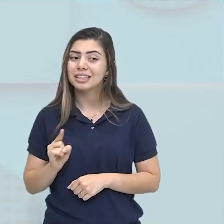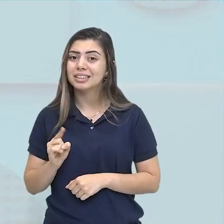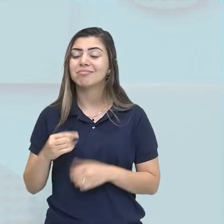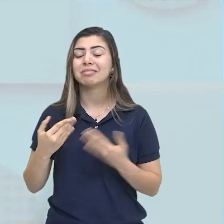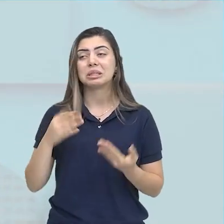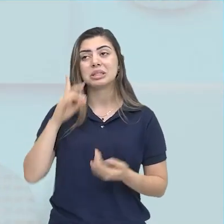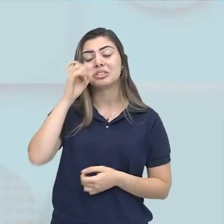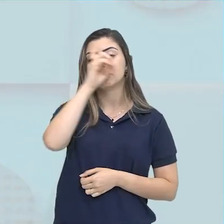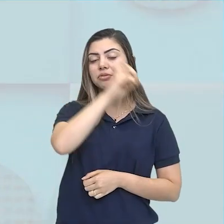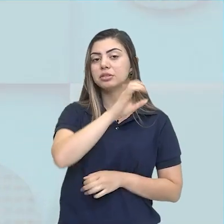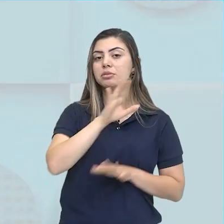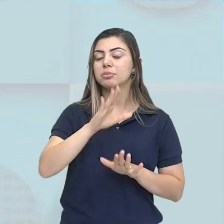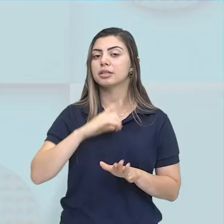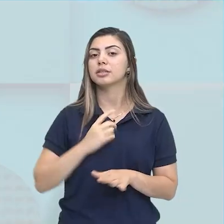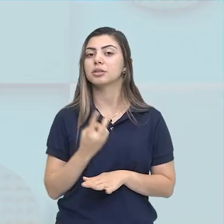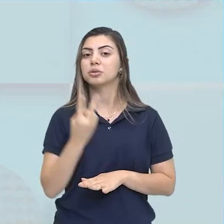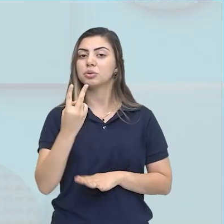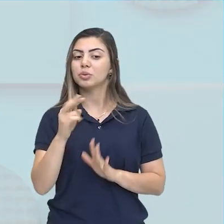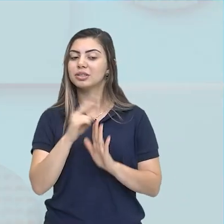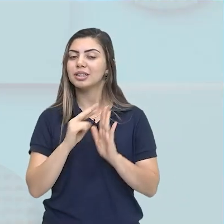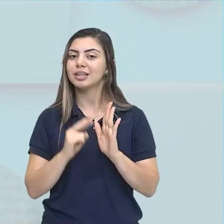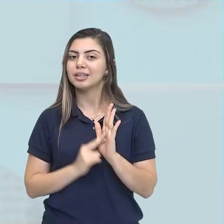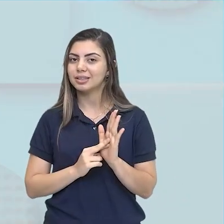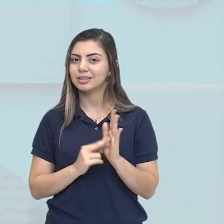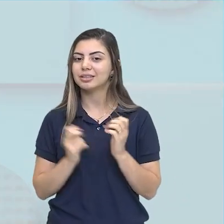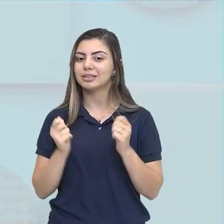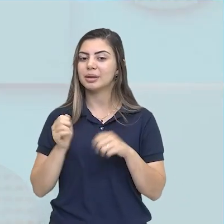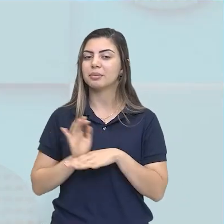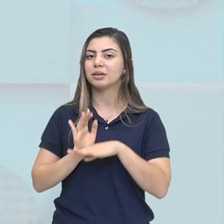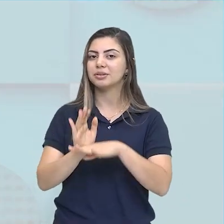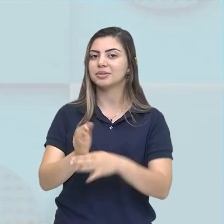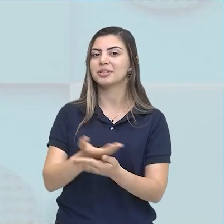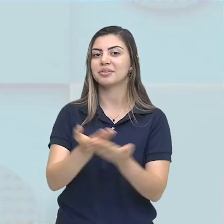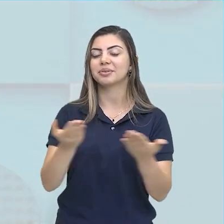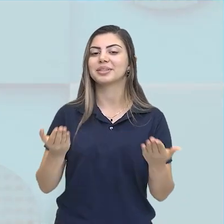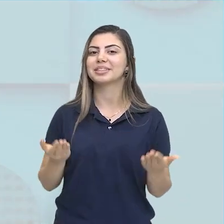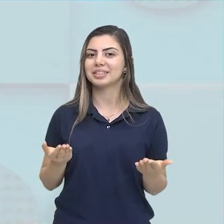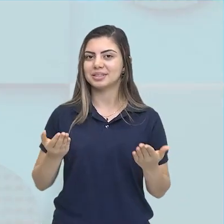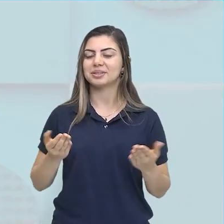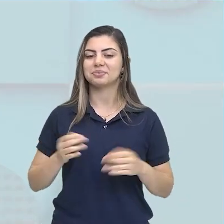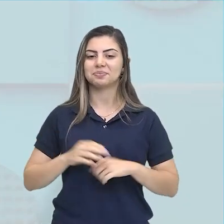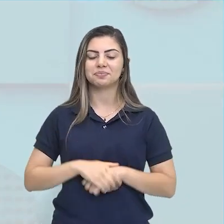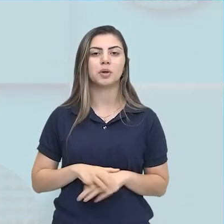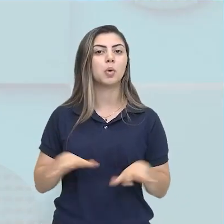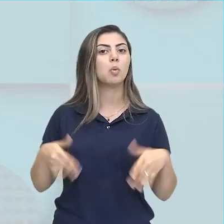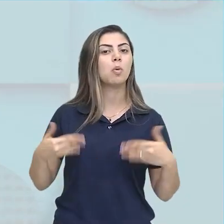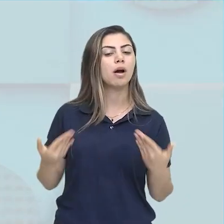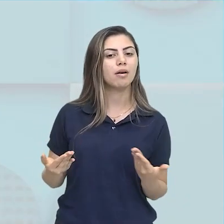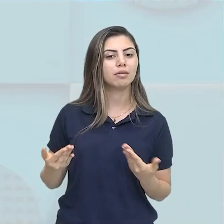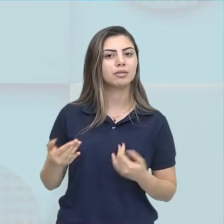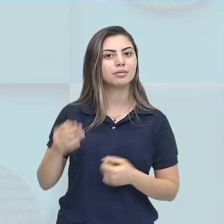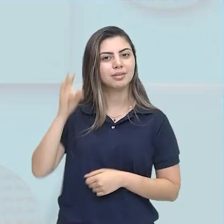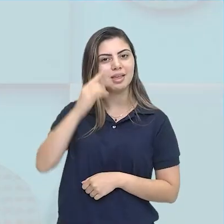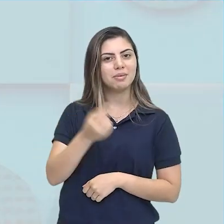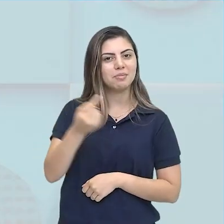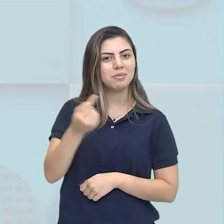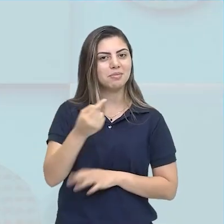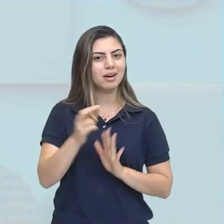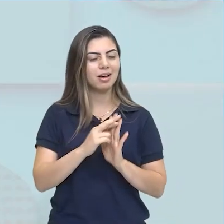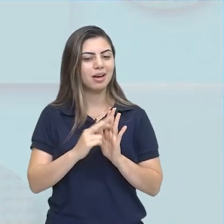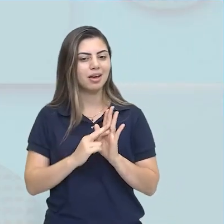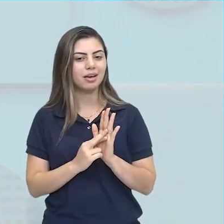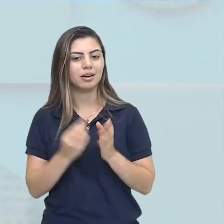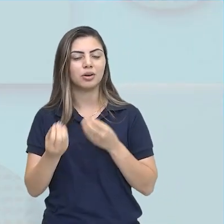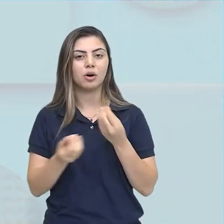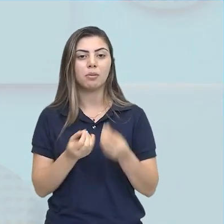Agora tem 2 regrinhas que você pode pontuar sem necessitar conhecer a análise sintática. Qual é? Aquela primeira regra lá. Eu